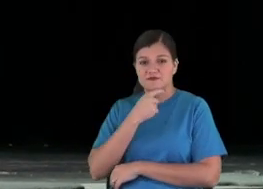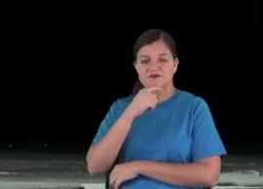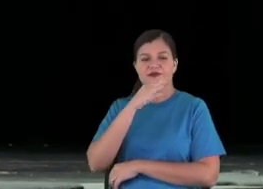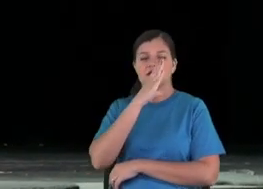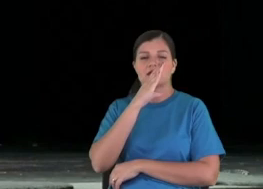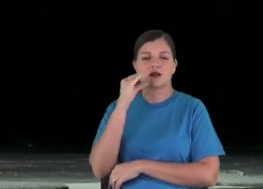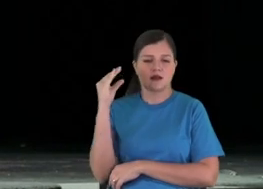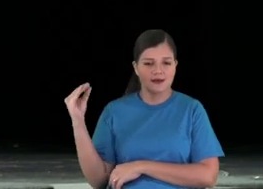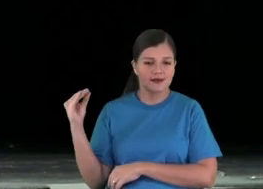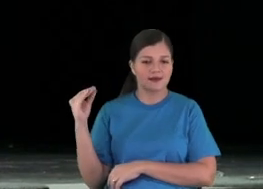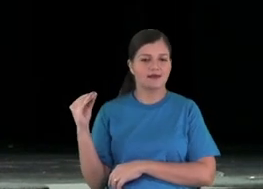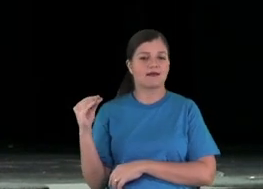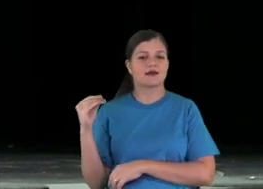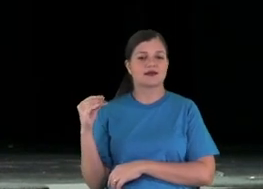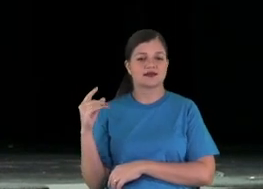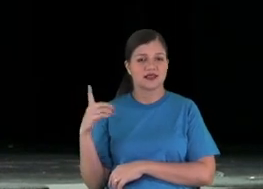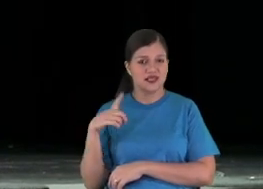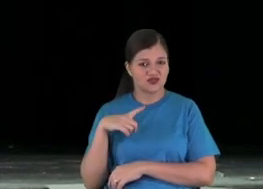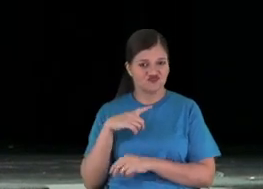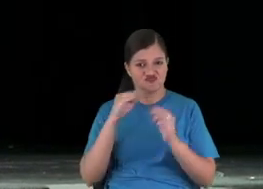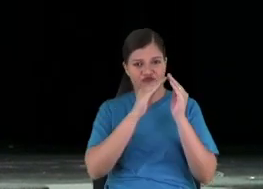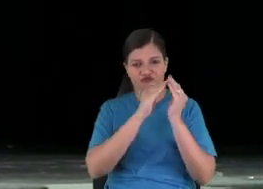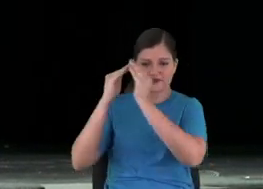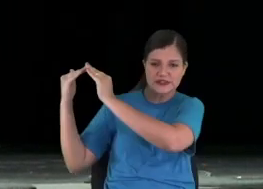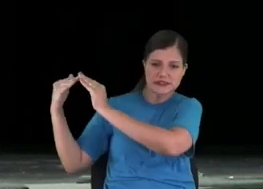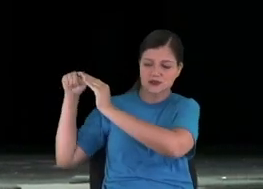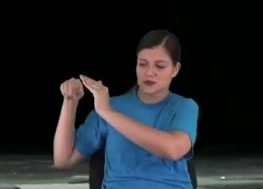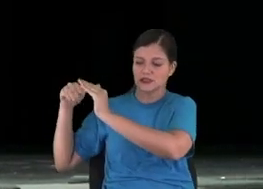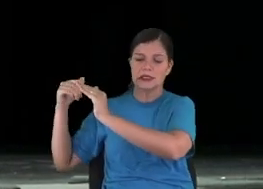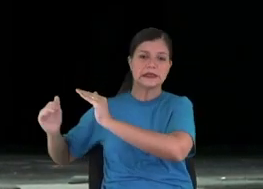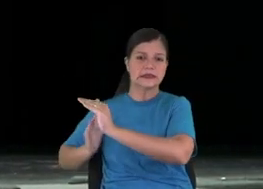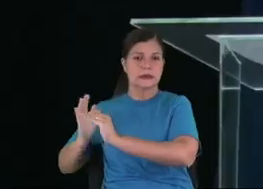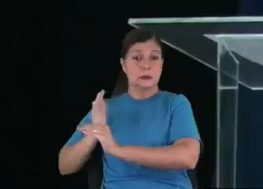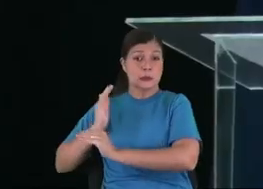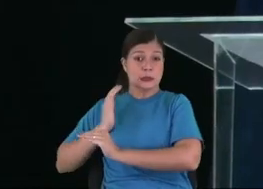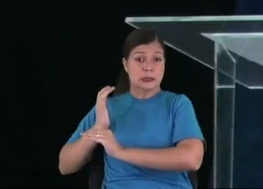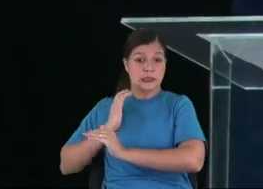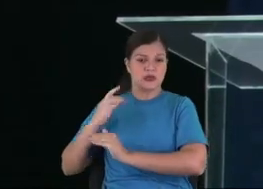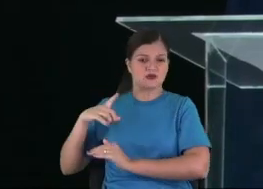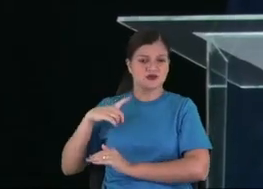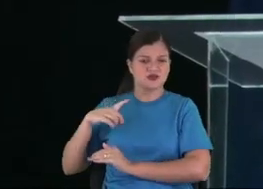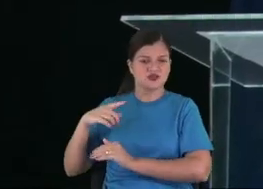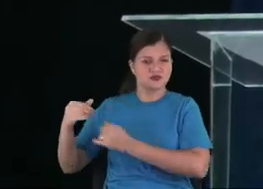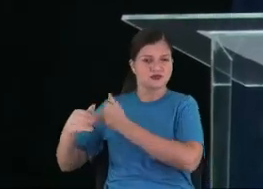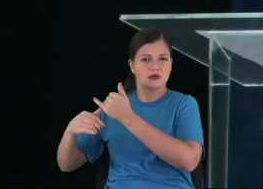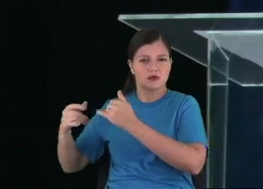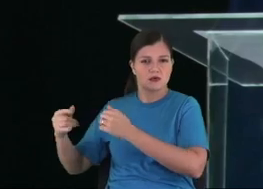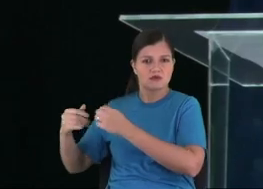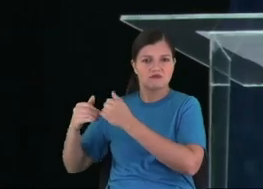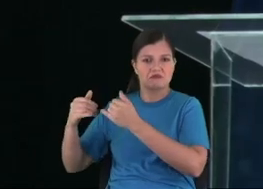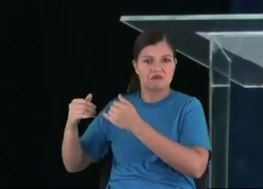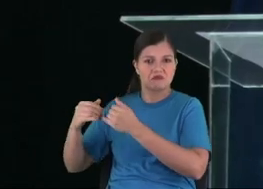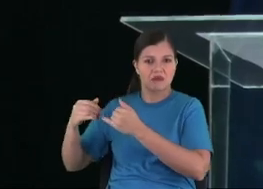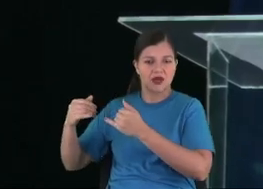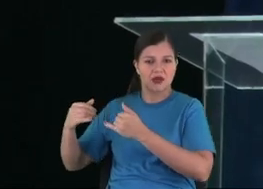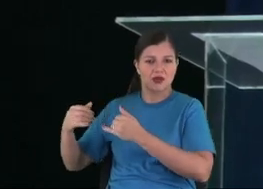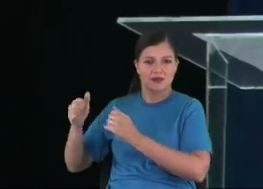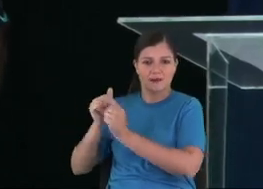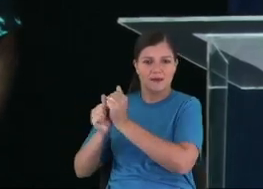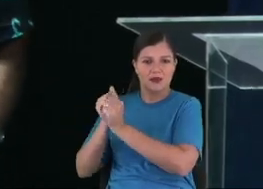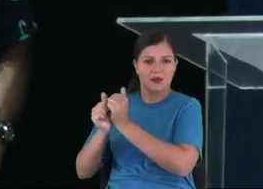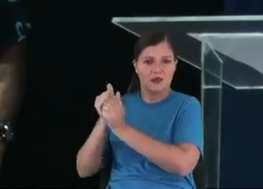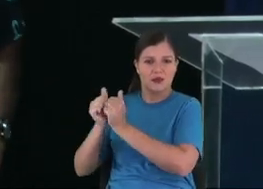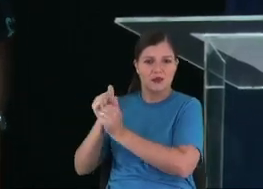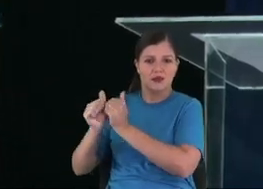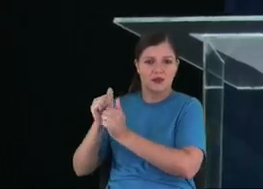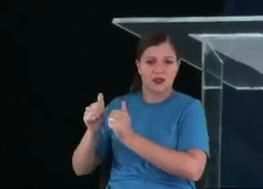a gente gostava de brincar, eles tinham filhos da nossa idade. Mas nas conversas que eu fui levando com meu pai nunca tinha entrado na